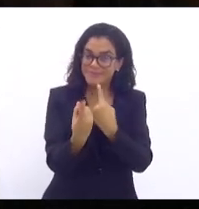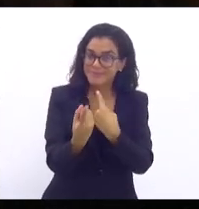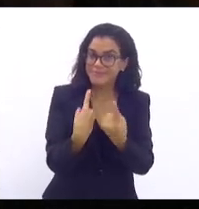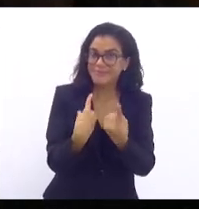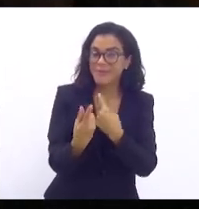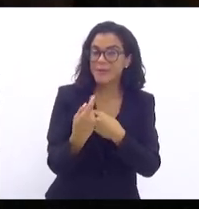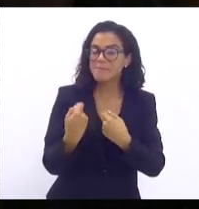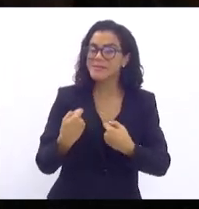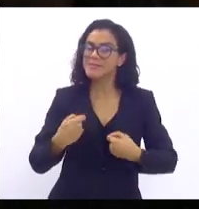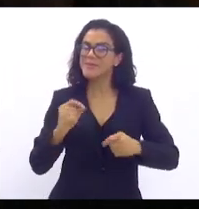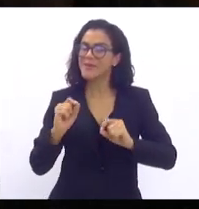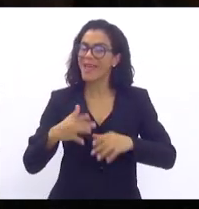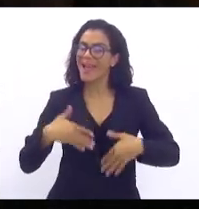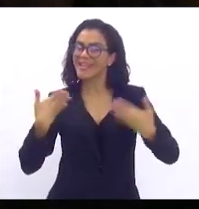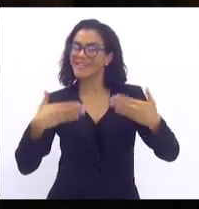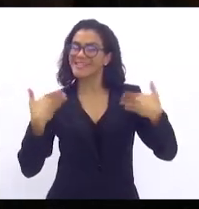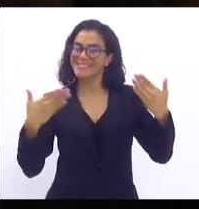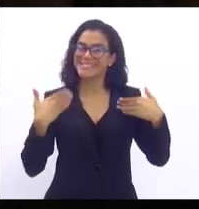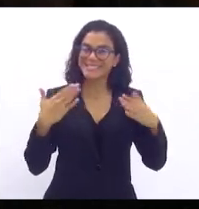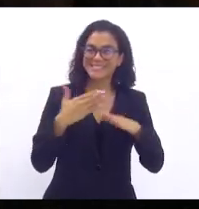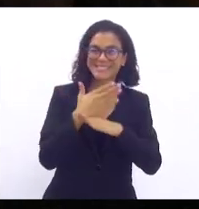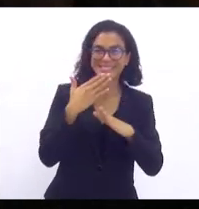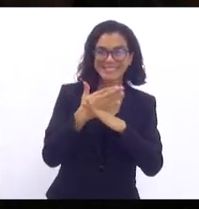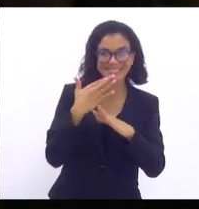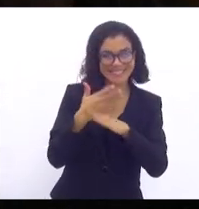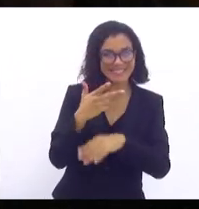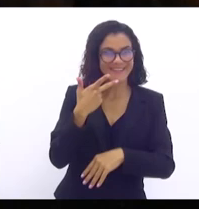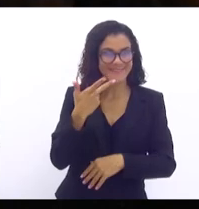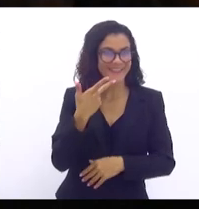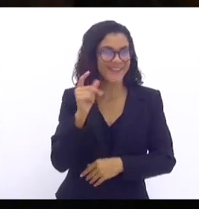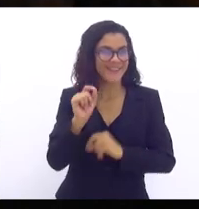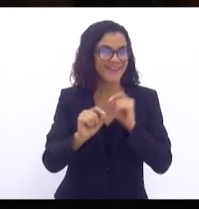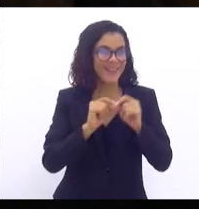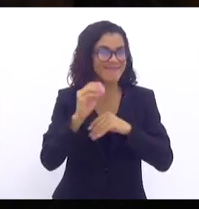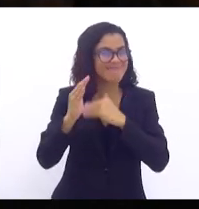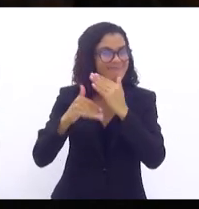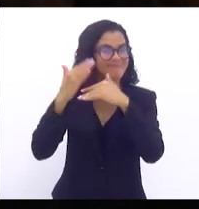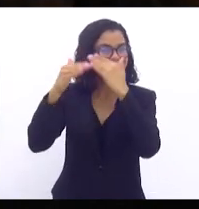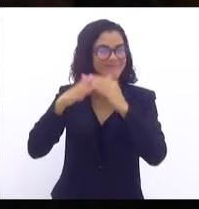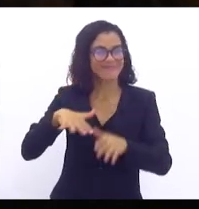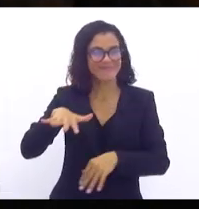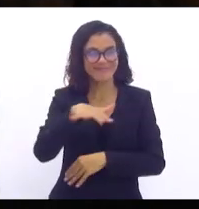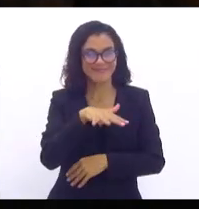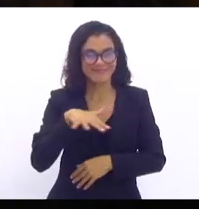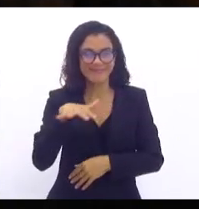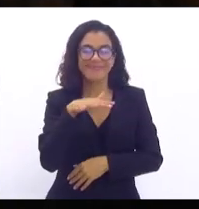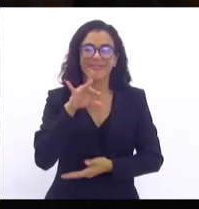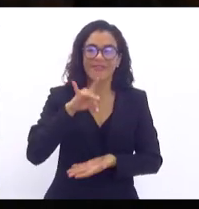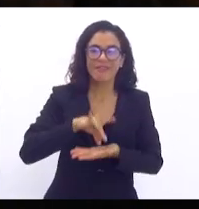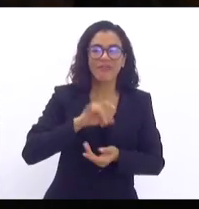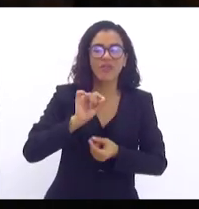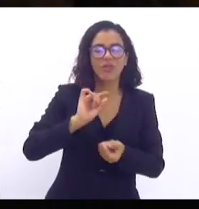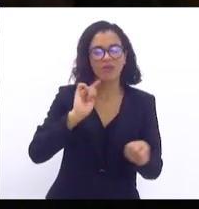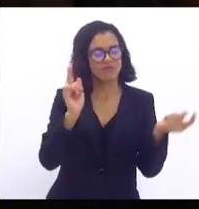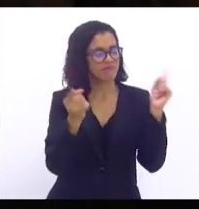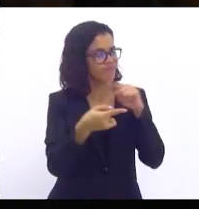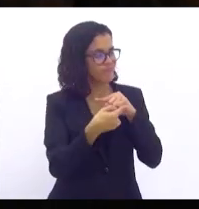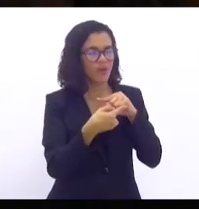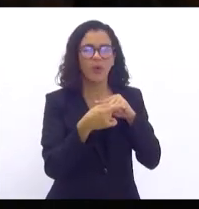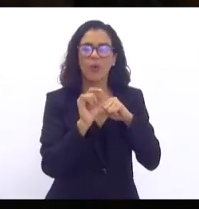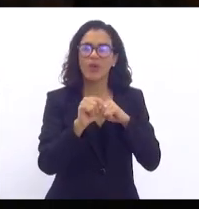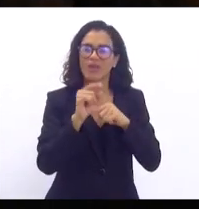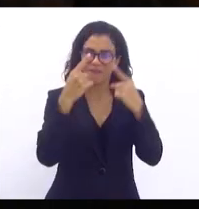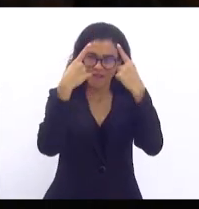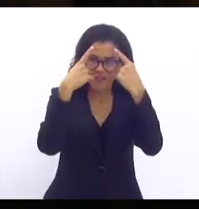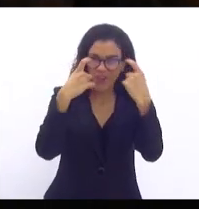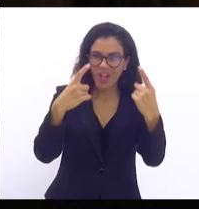de comemoração para a cidade, no limite a gente está falando do desenvolvimento da região, e, na verdade, se torna um lugar de violência,